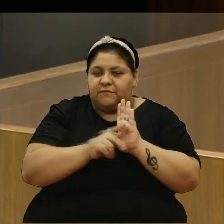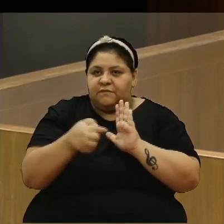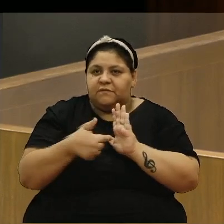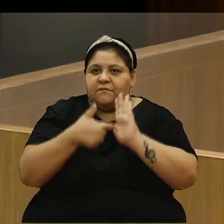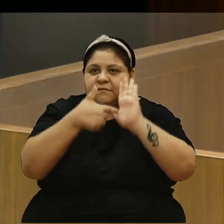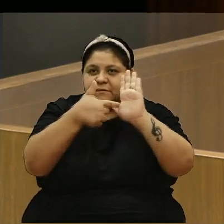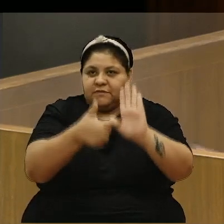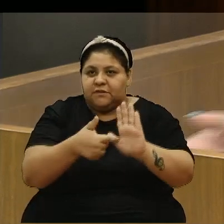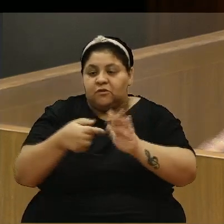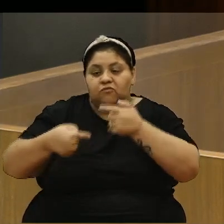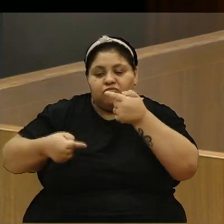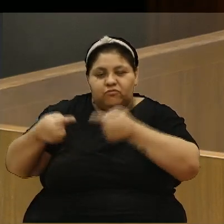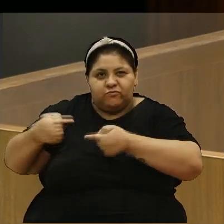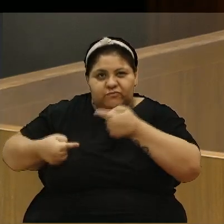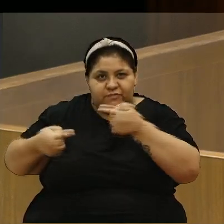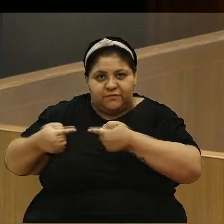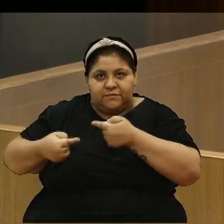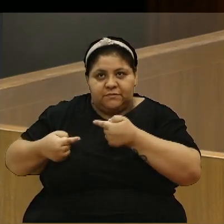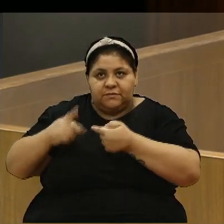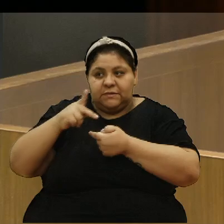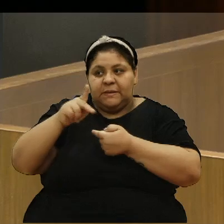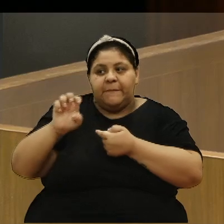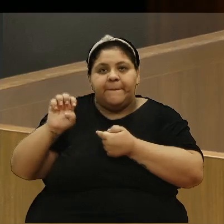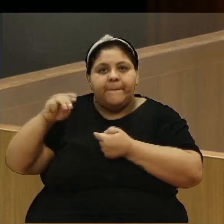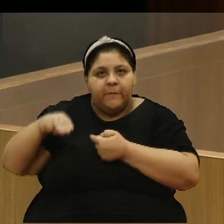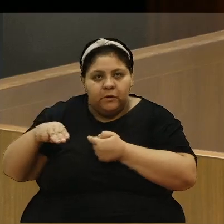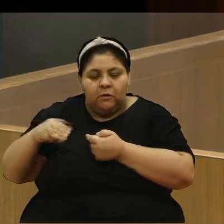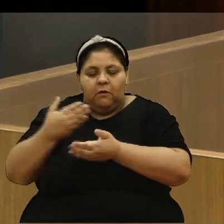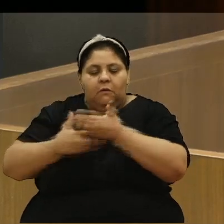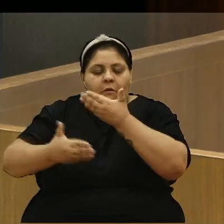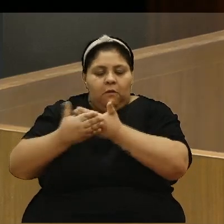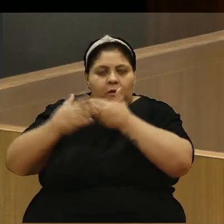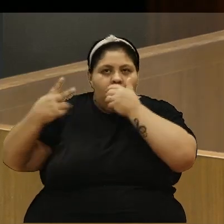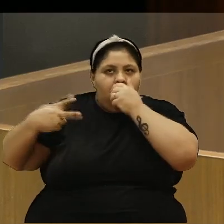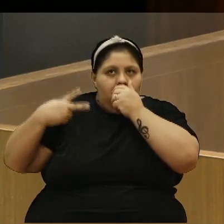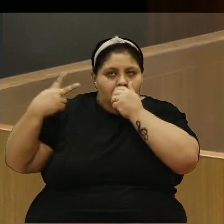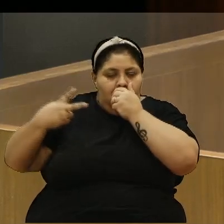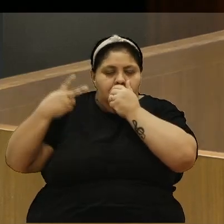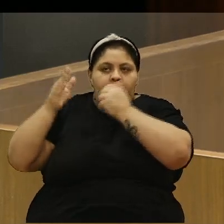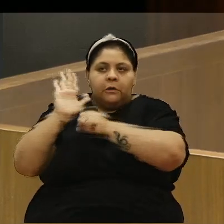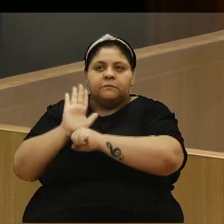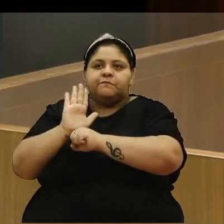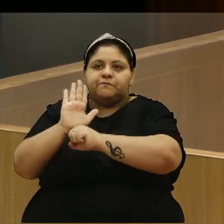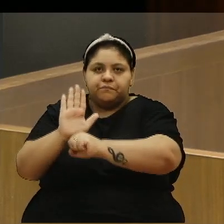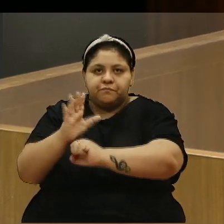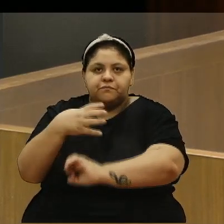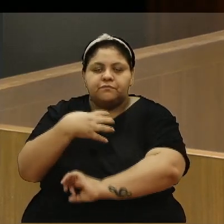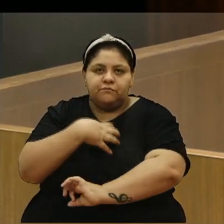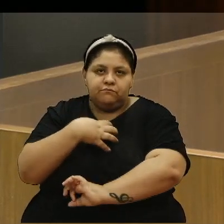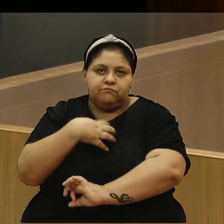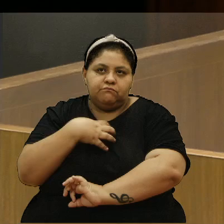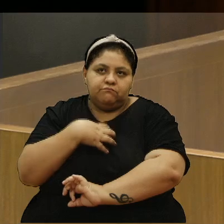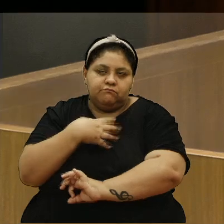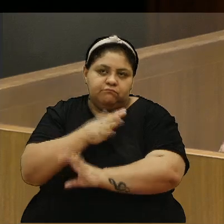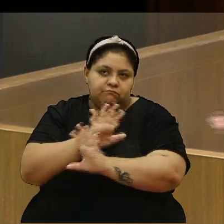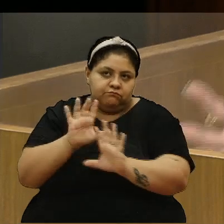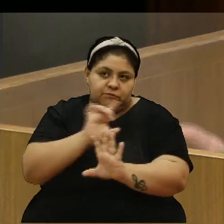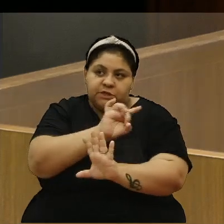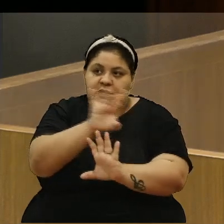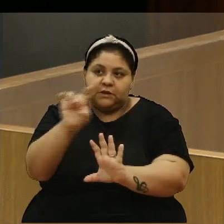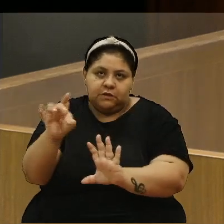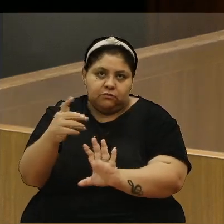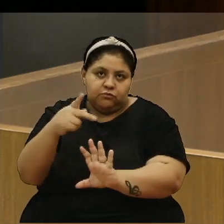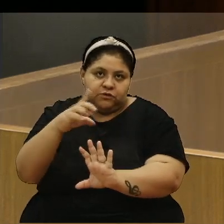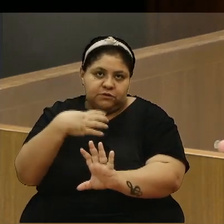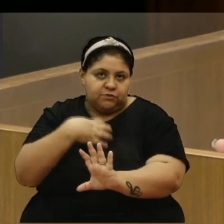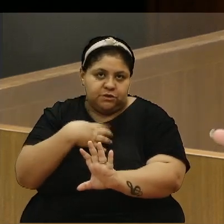apresentado, debatido na PEN, todas as vereadoras contribuíram de uma forma ou de outra, ela não foi